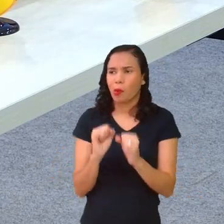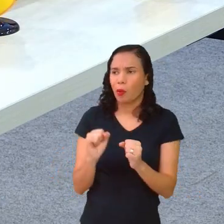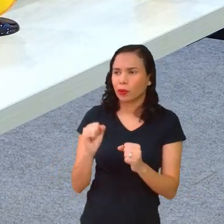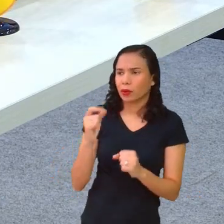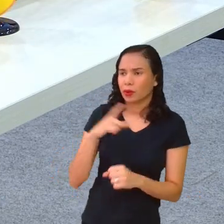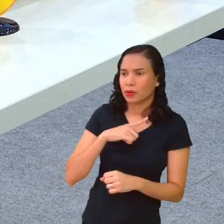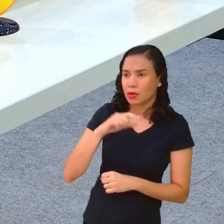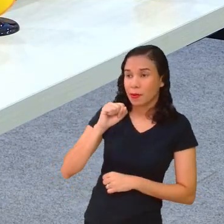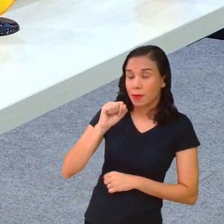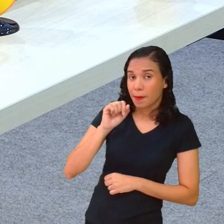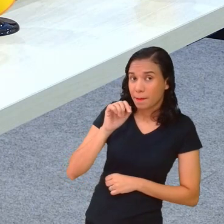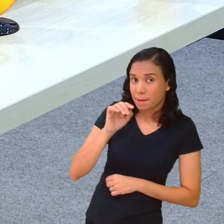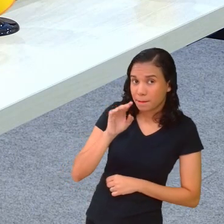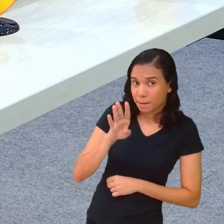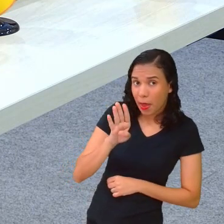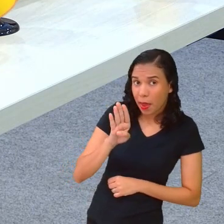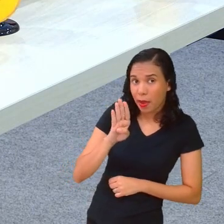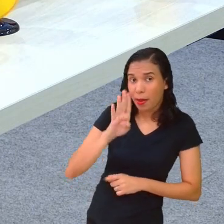esse B